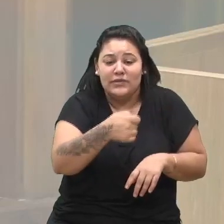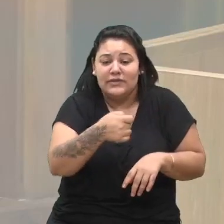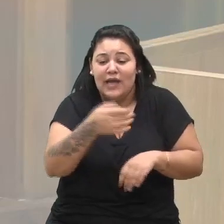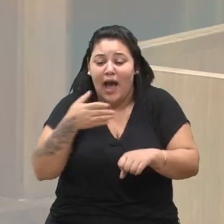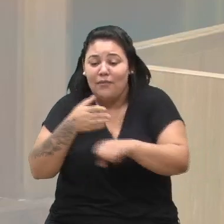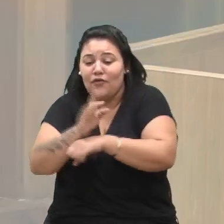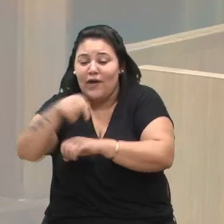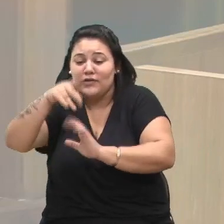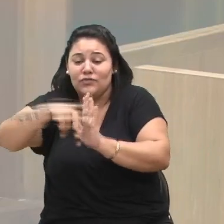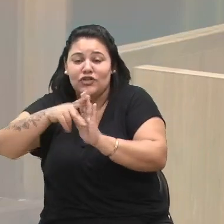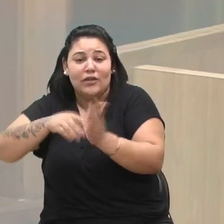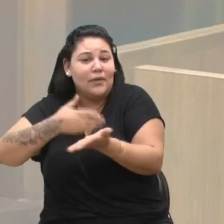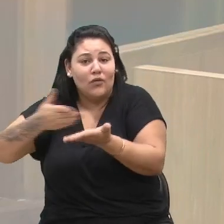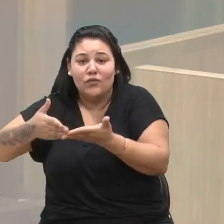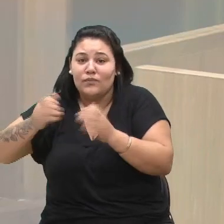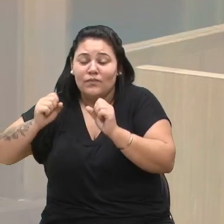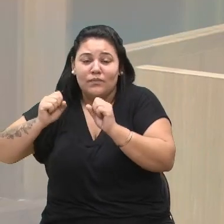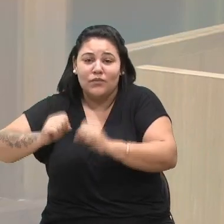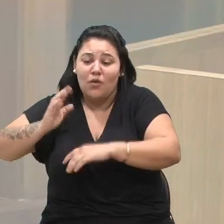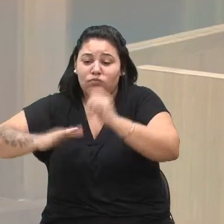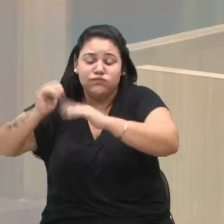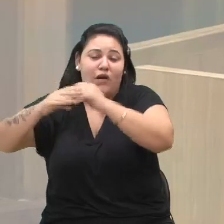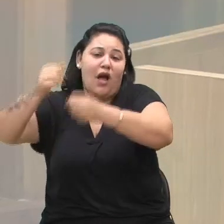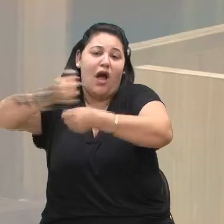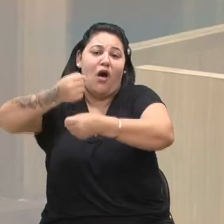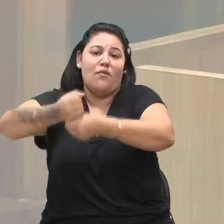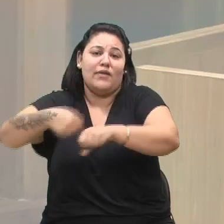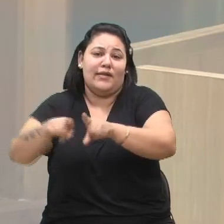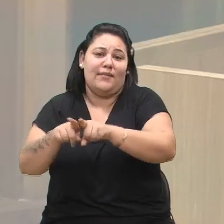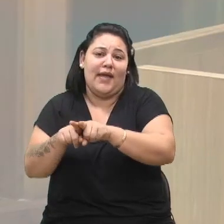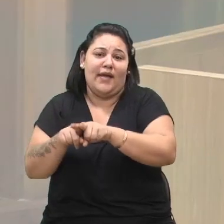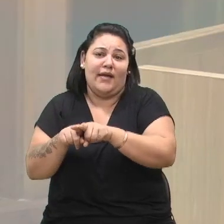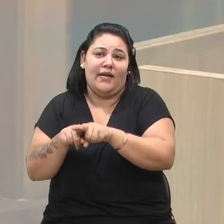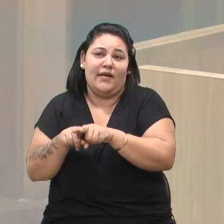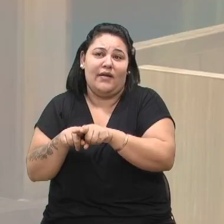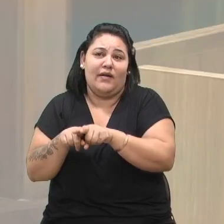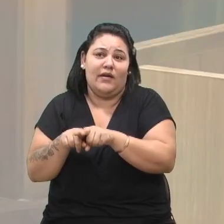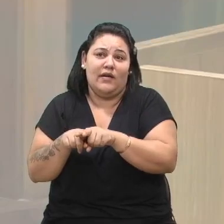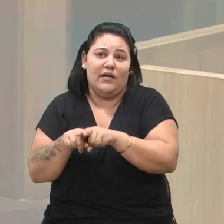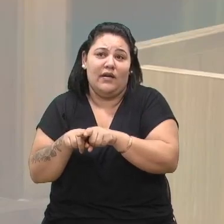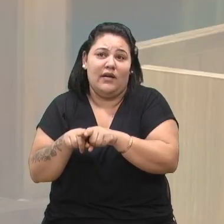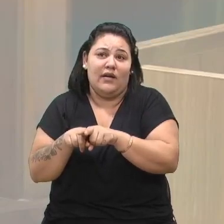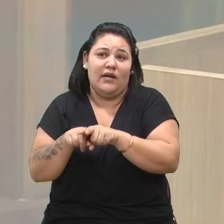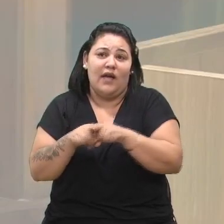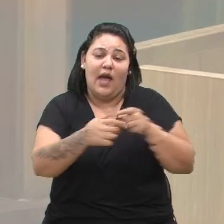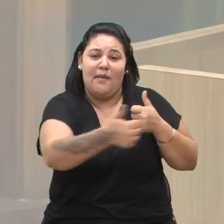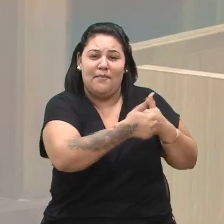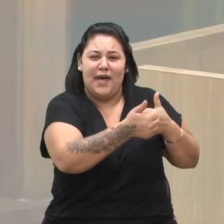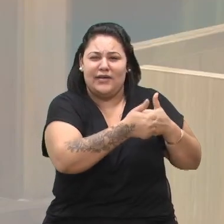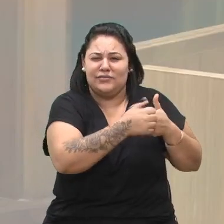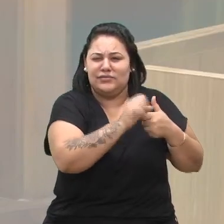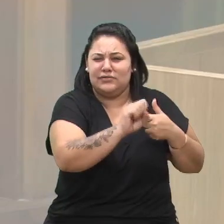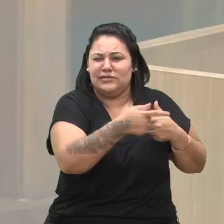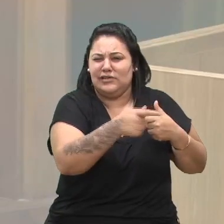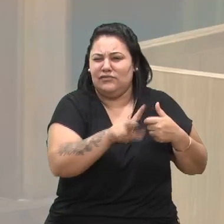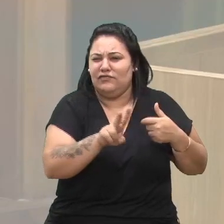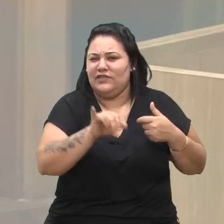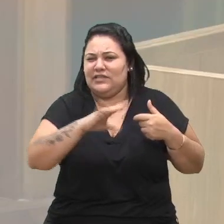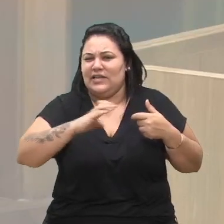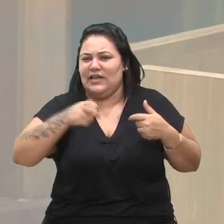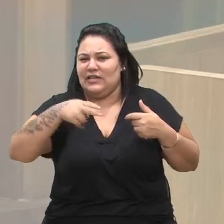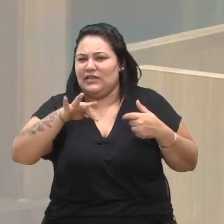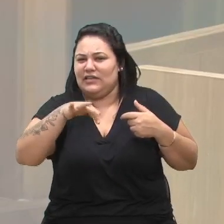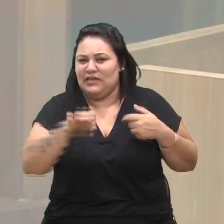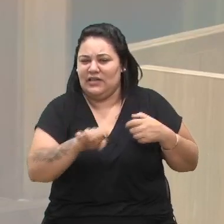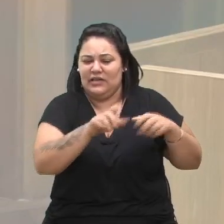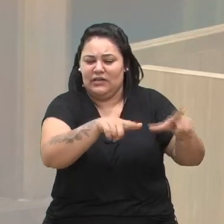iniciar essa construção. Né? E ali perto do São Vicente, por ali naquela região, né, onde